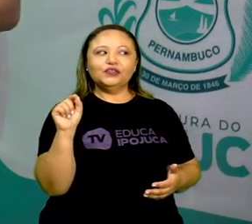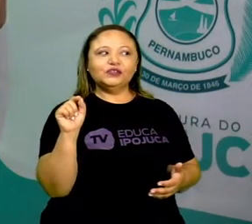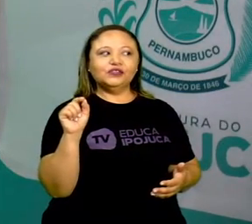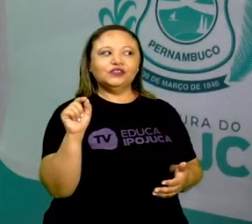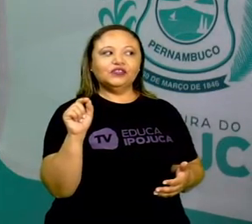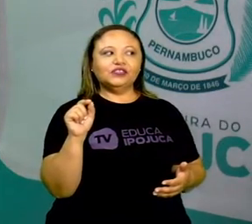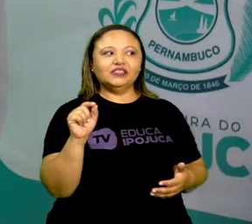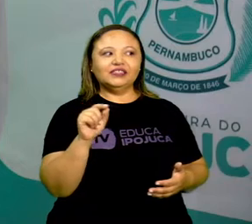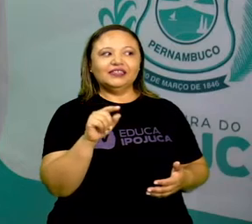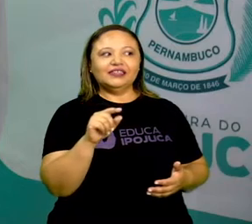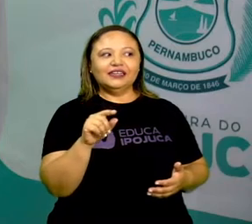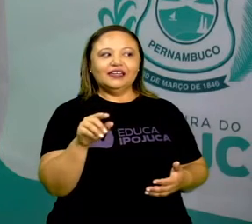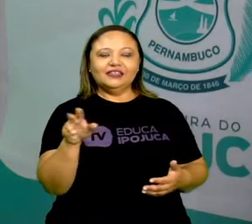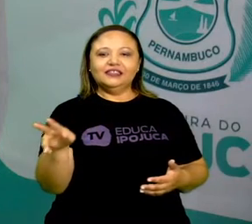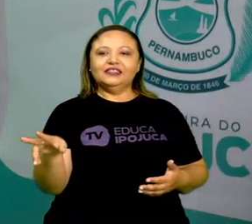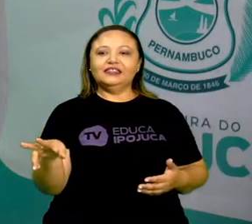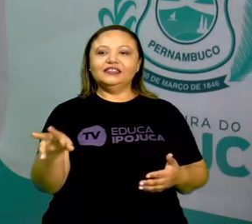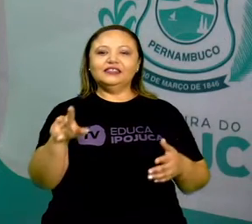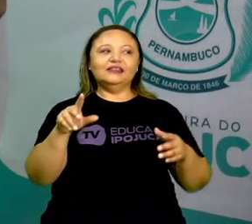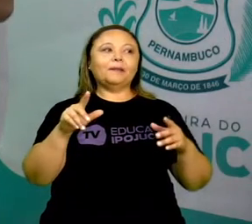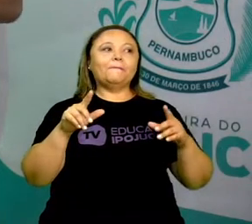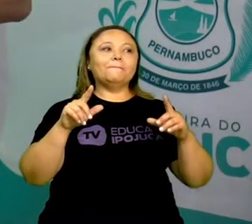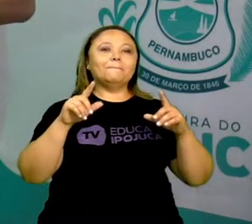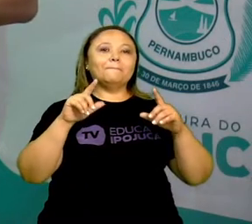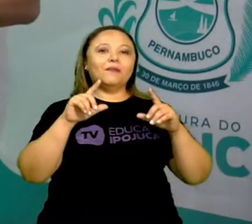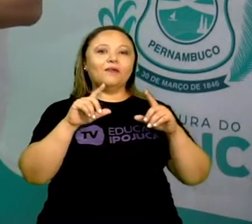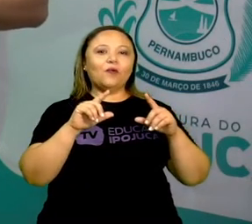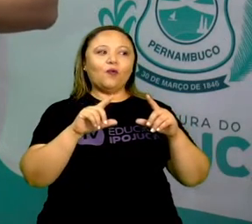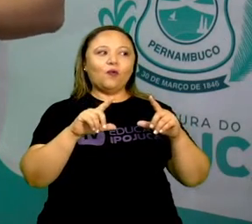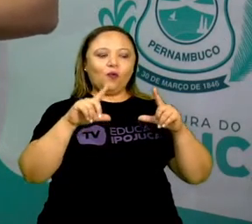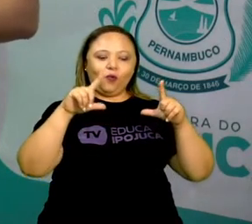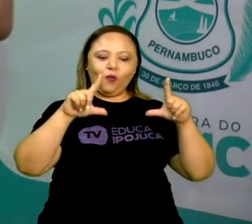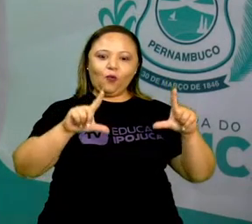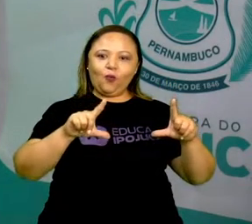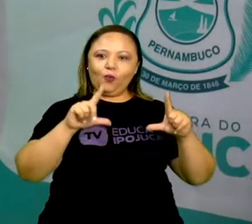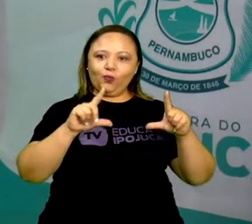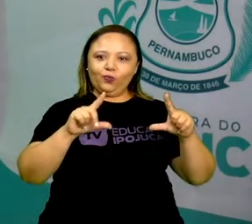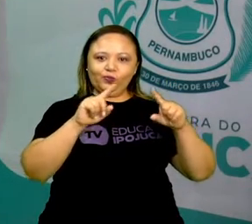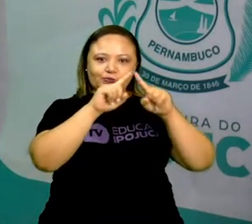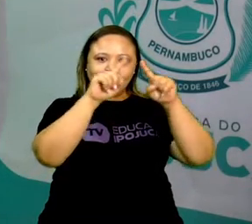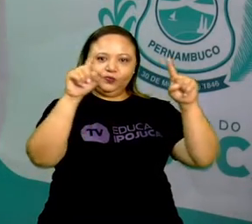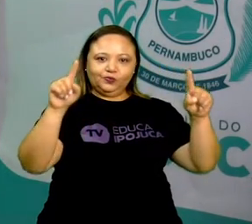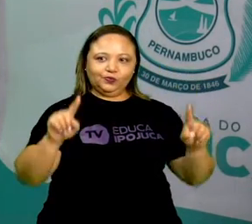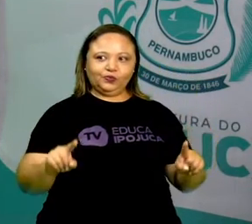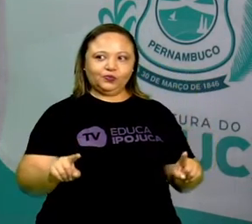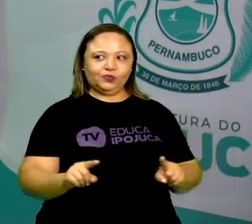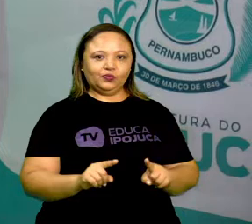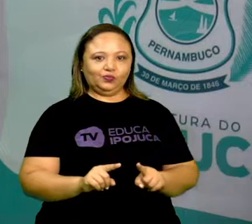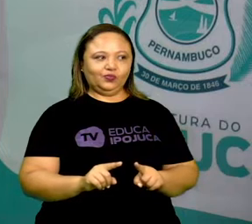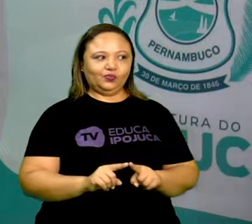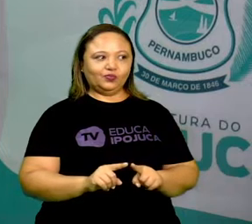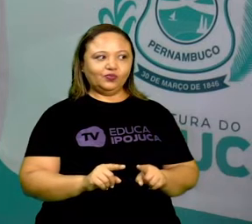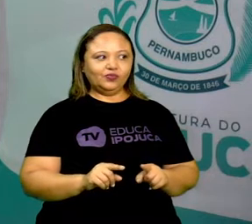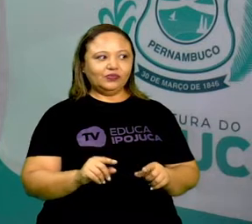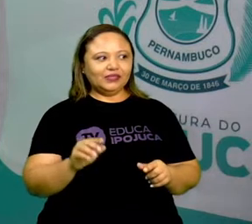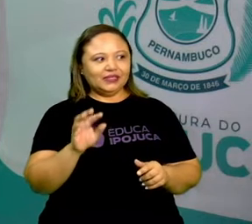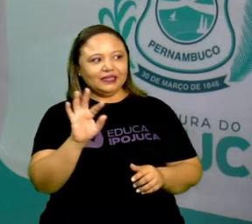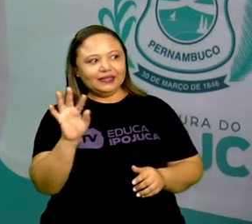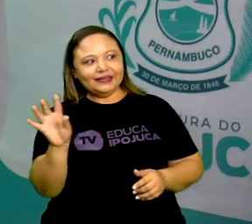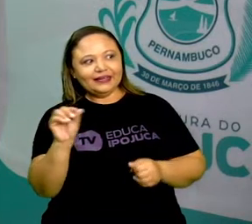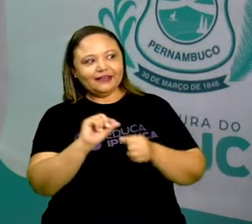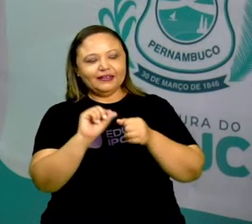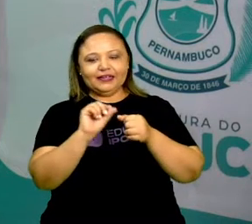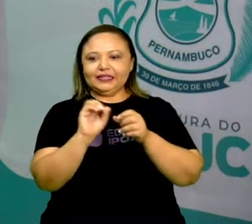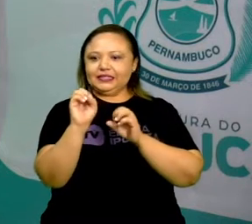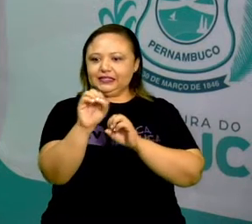O próprio nome já está dizendo, ó, planificação do cubo. Porque quando eu for montar, como aqui mostra, né,